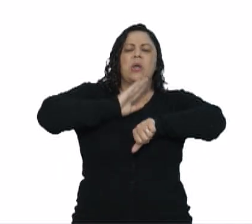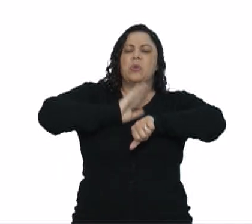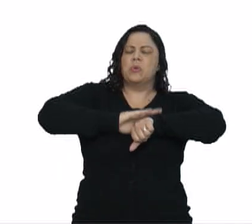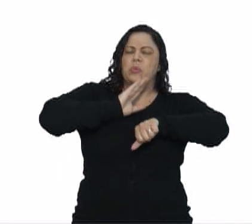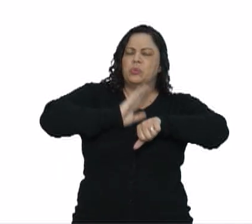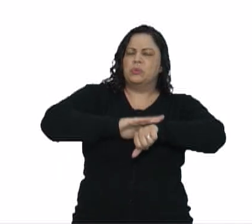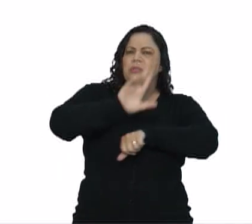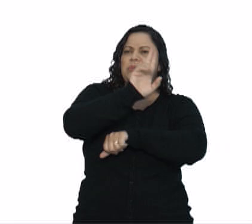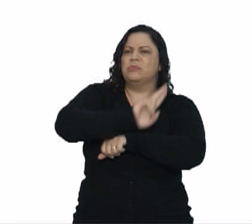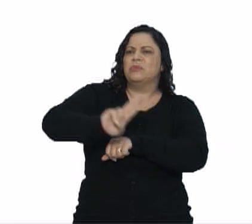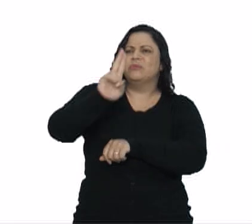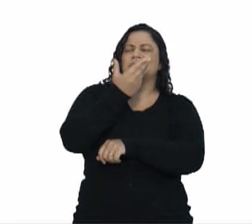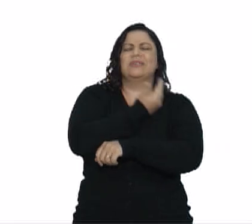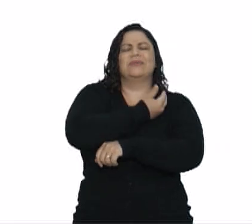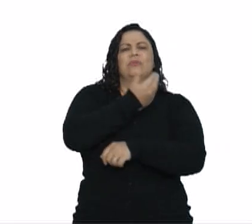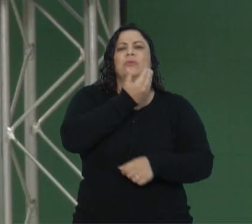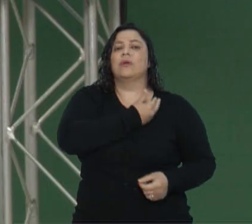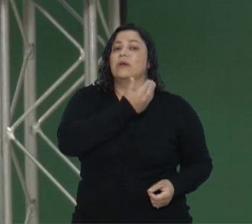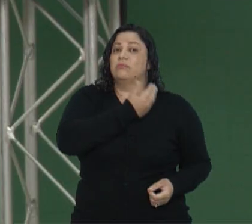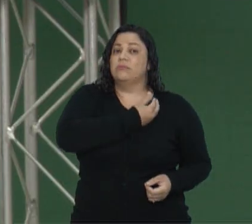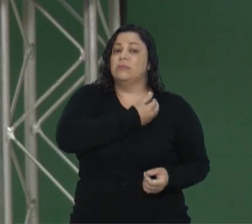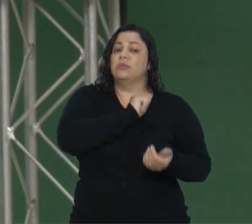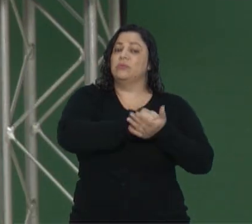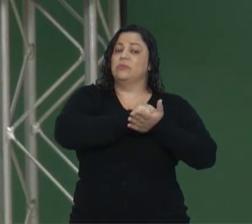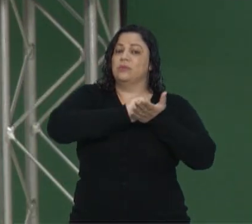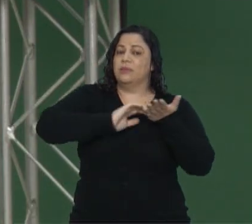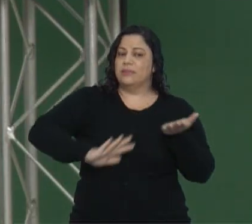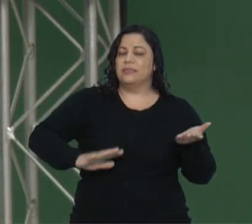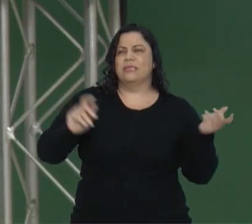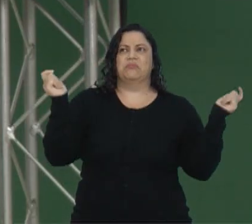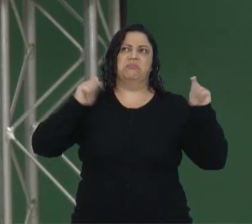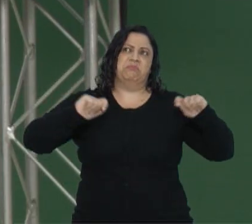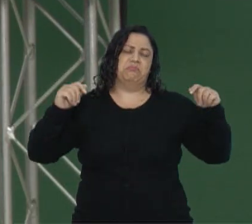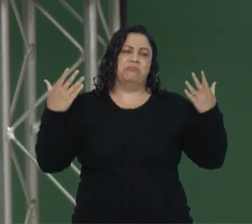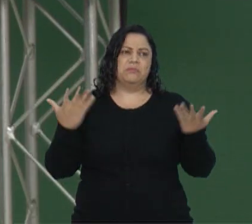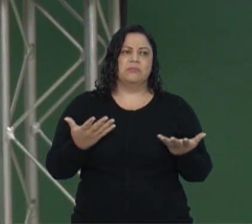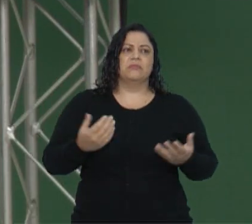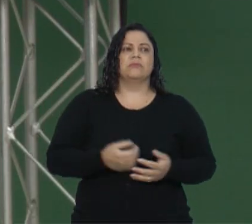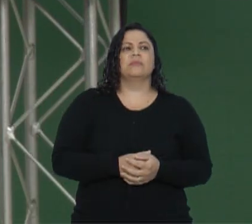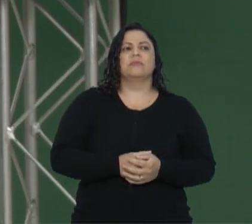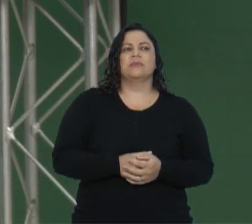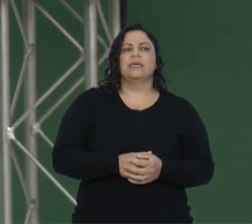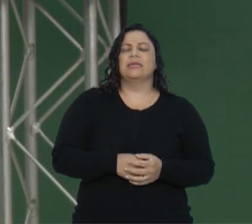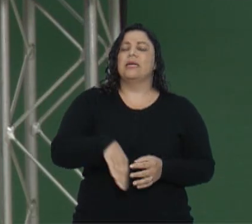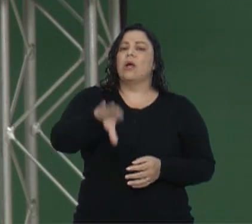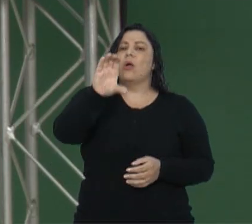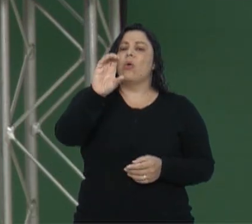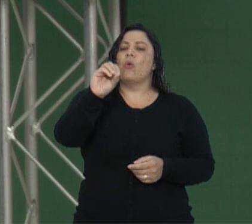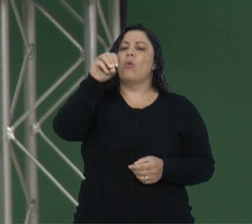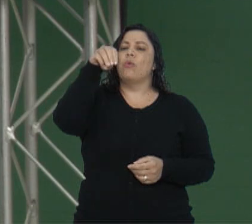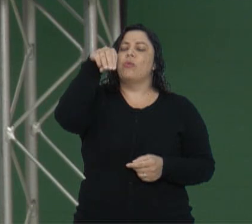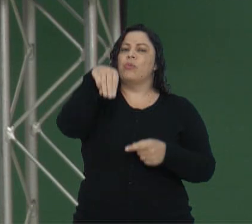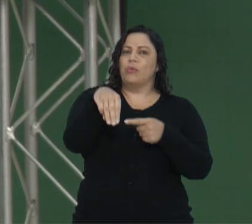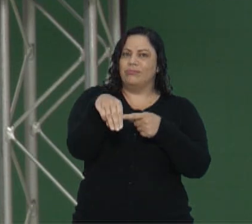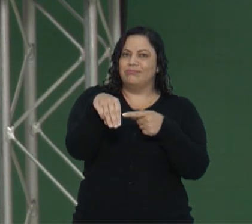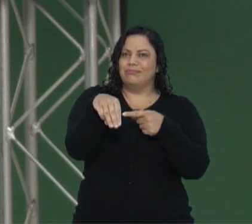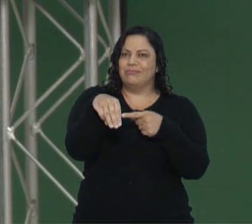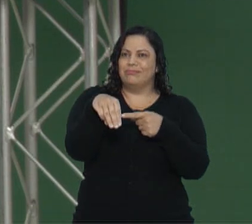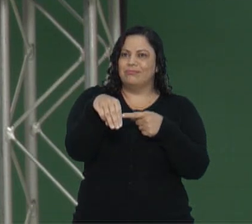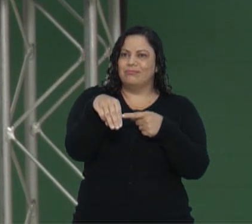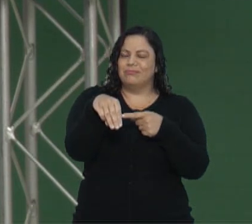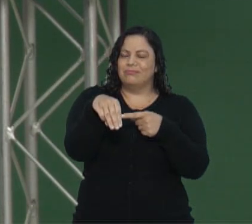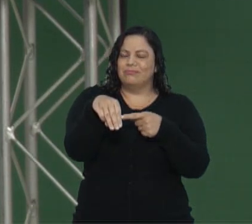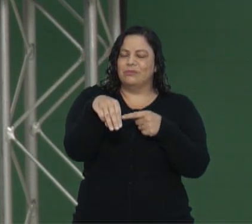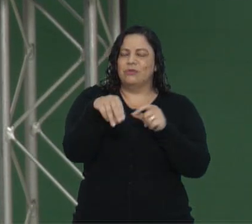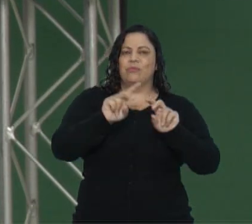e exercícios. Com, aí você tem gasto, gasto com. Então veja que o termo